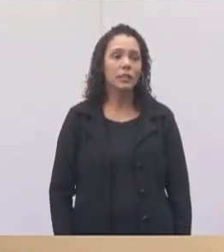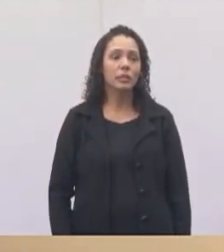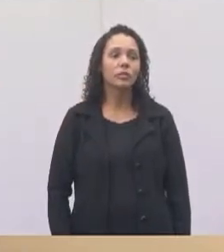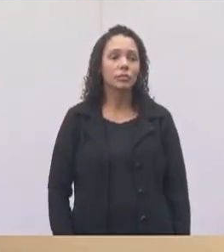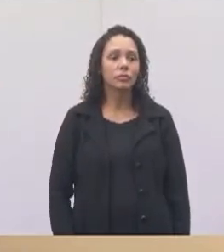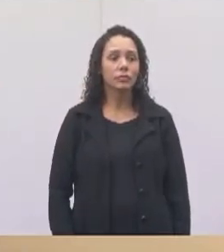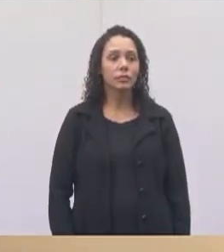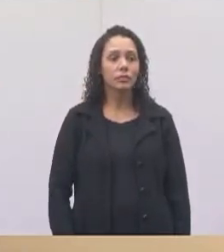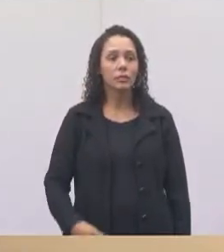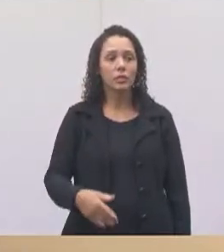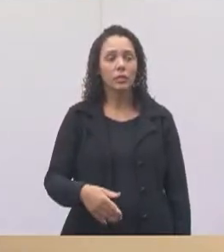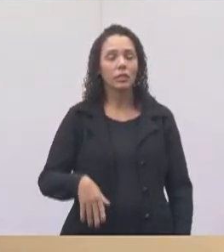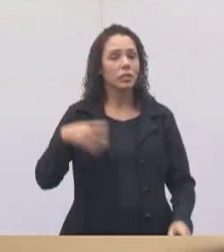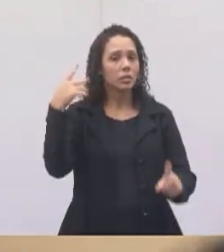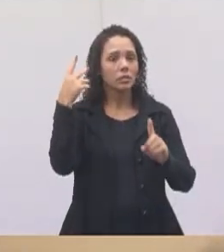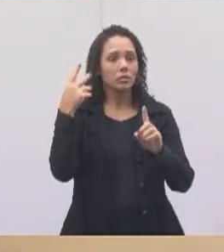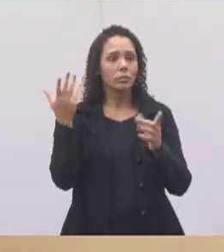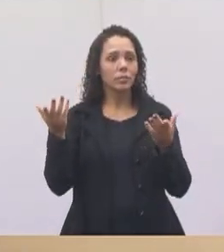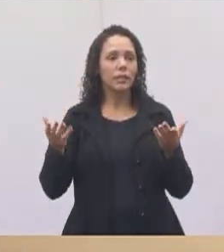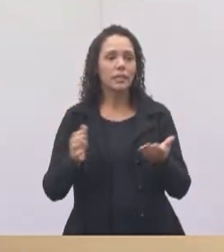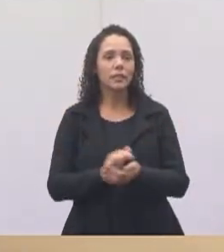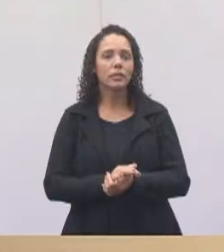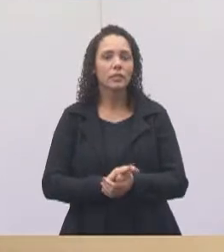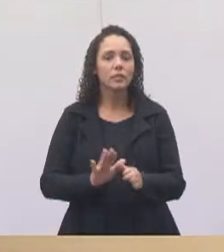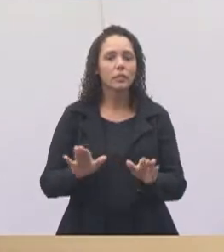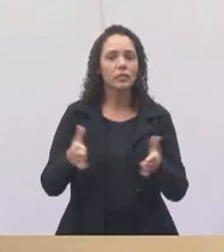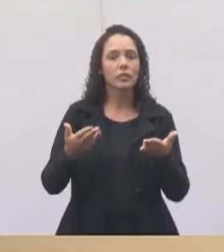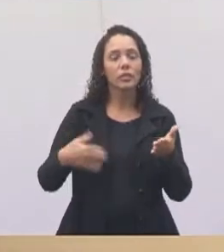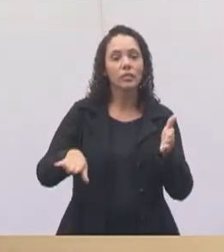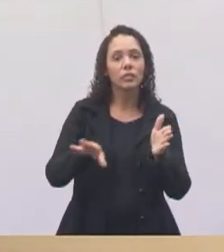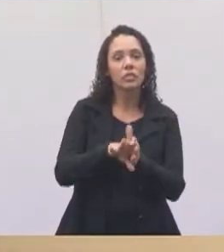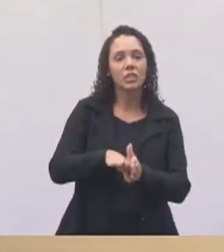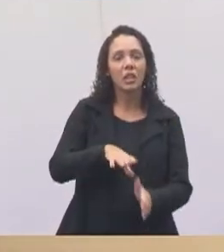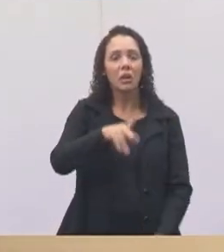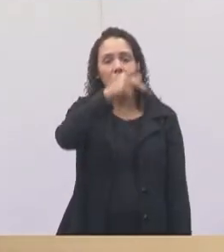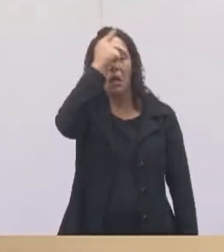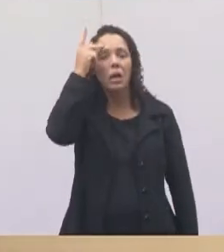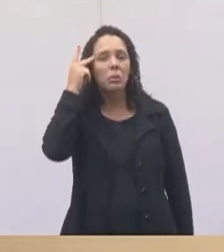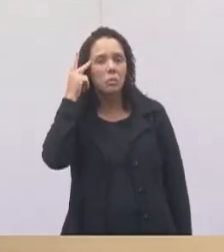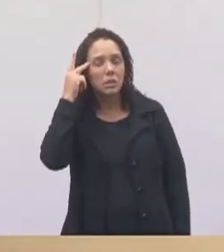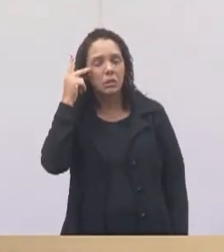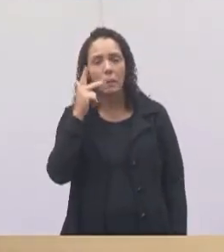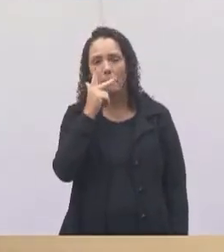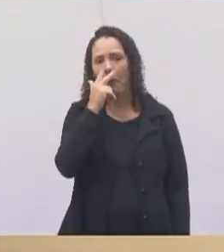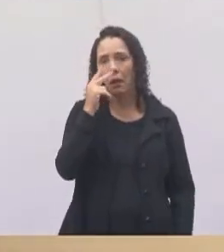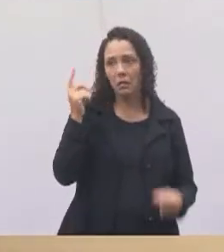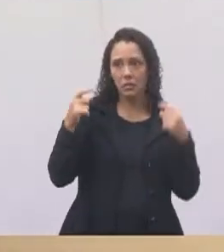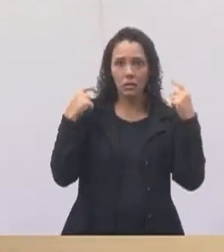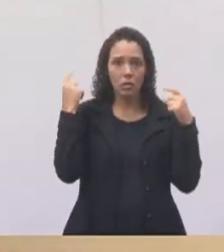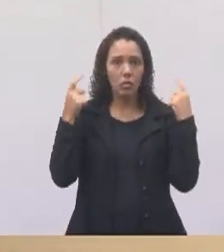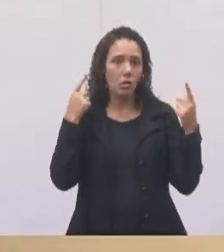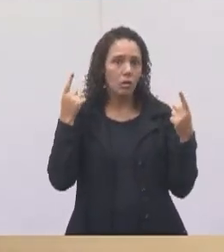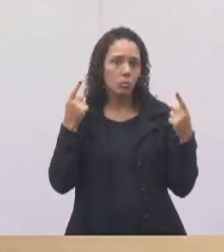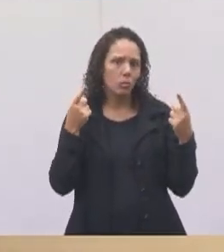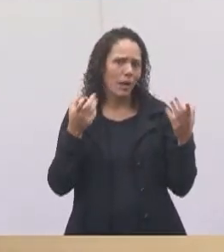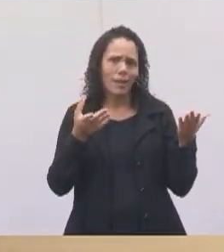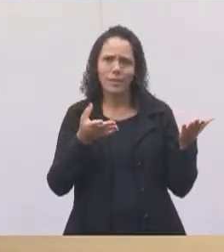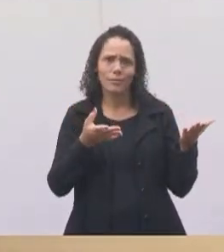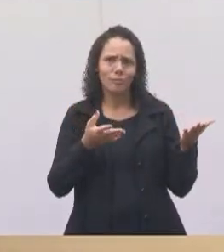vezes, um louco, um doido, que às vezes chega na tribuna e bate e cobra, ele não tem o direito de expressar uma